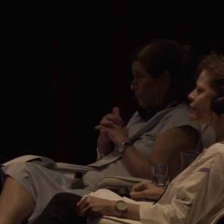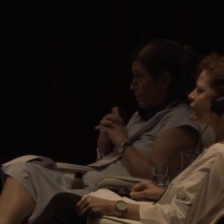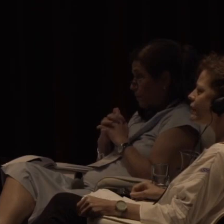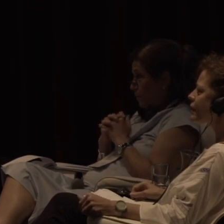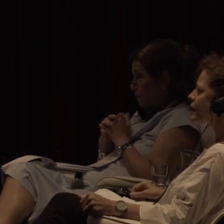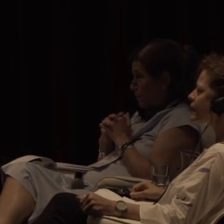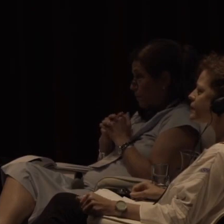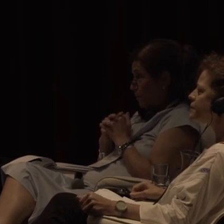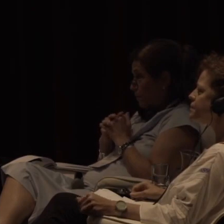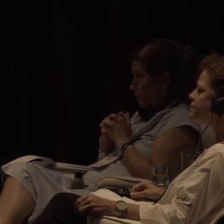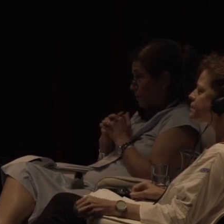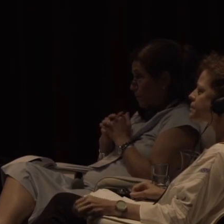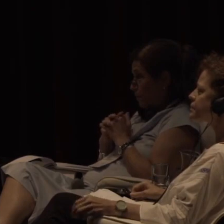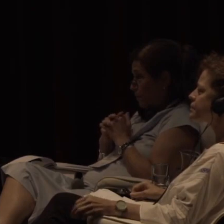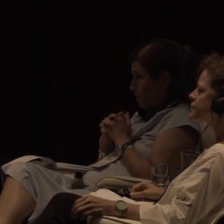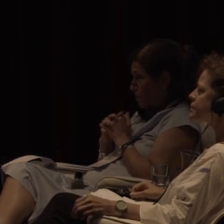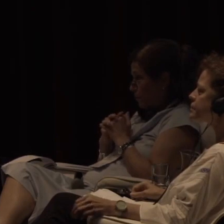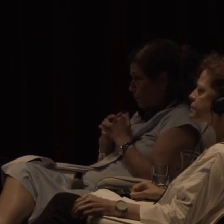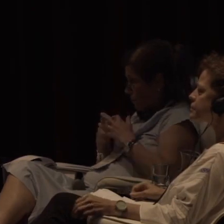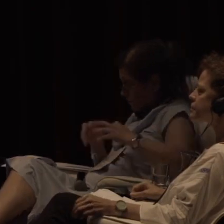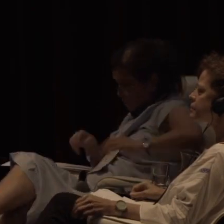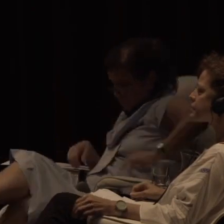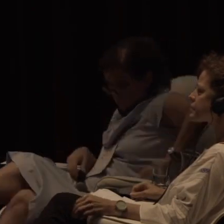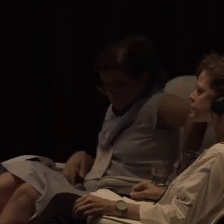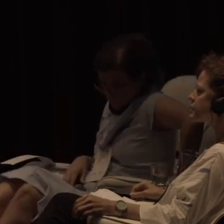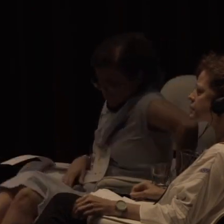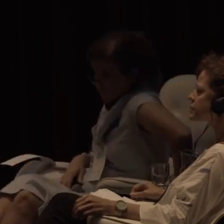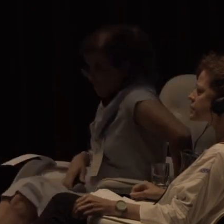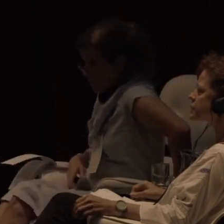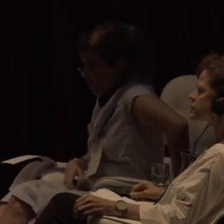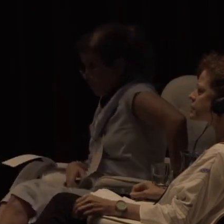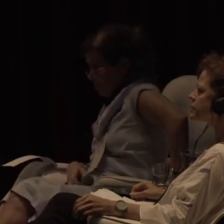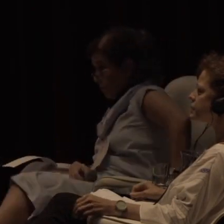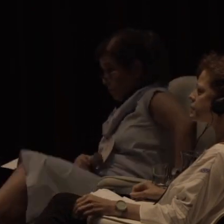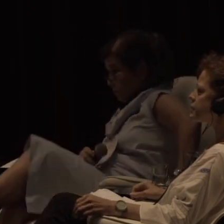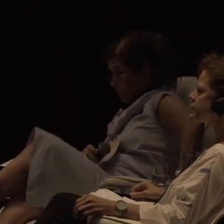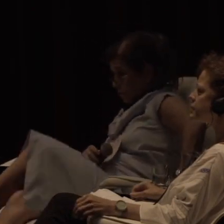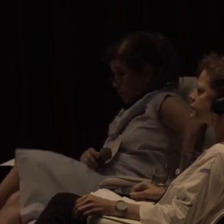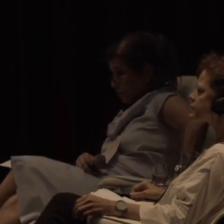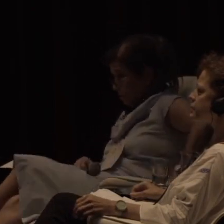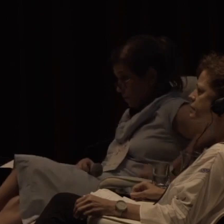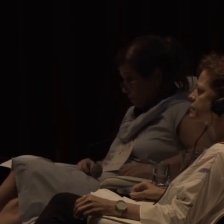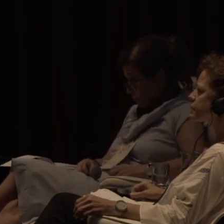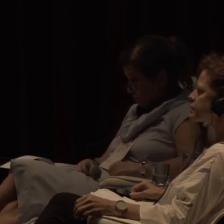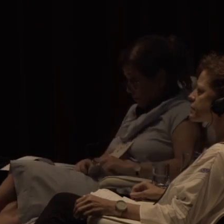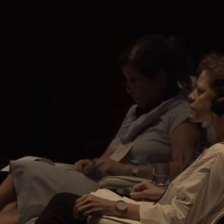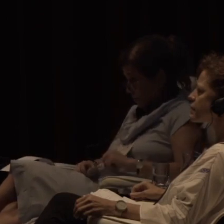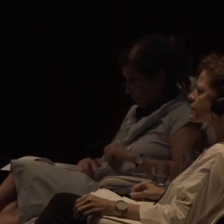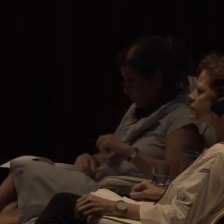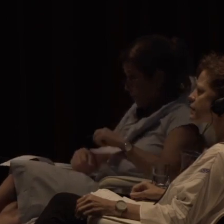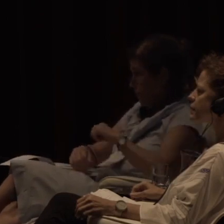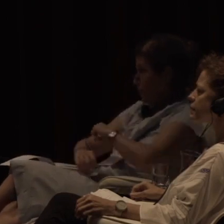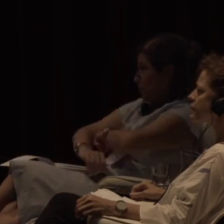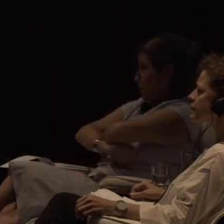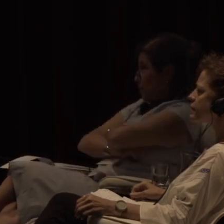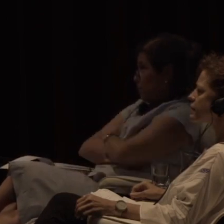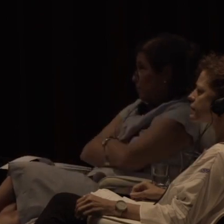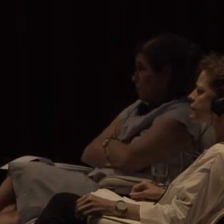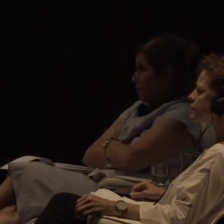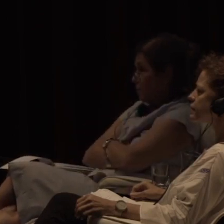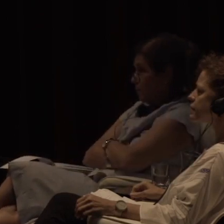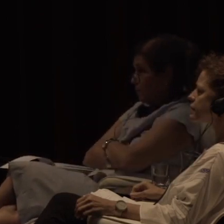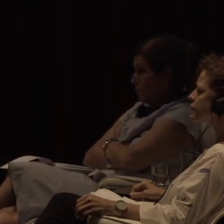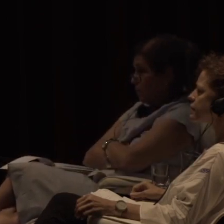Eu comecei a trabalhar com leitura para bebês, na verdade, na gravidez da minha primeira filha, em 1998.